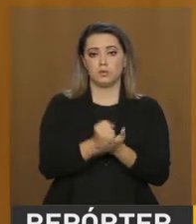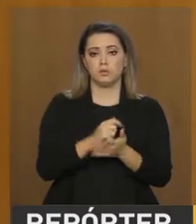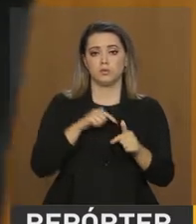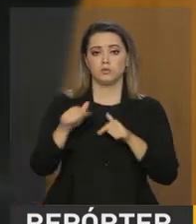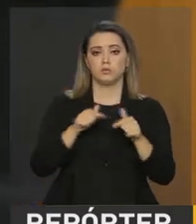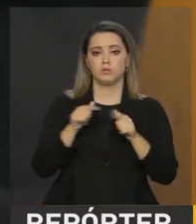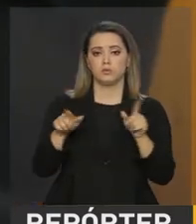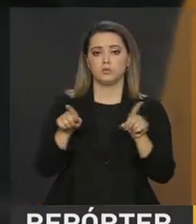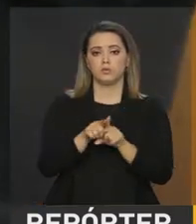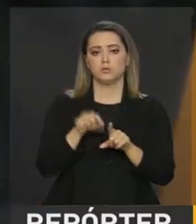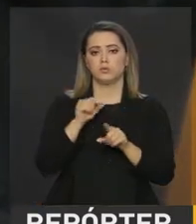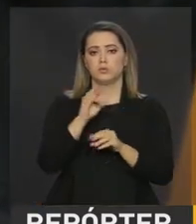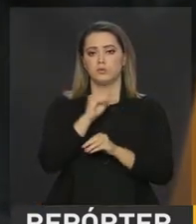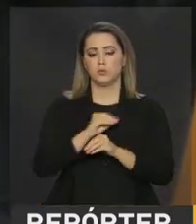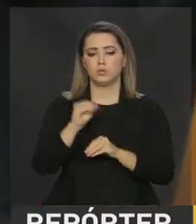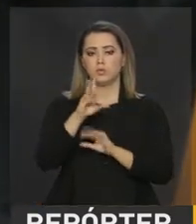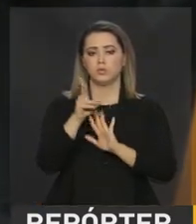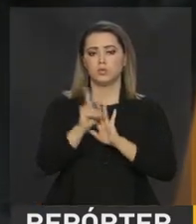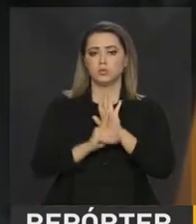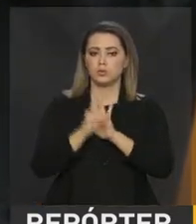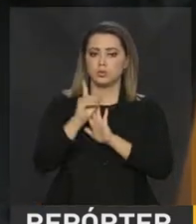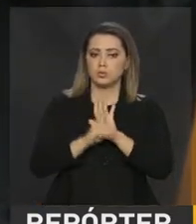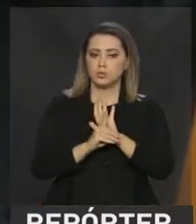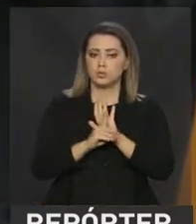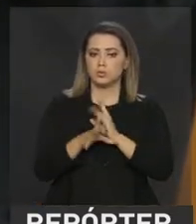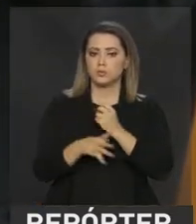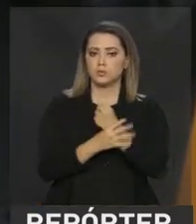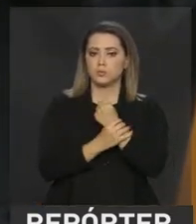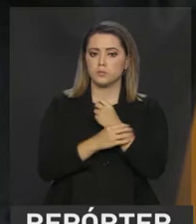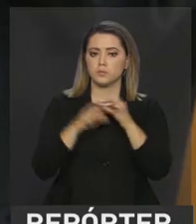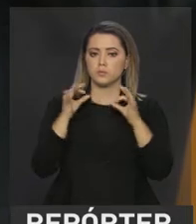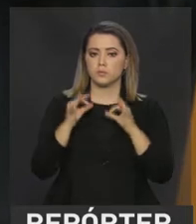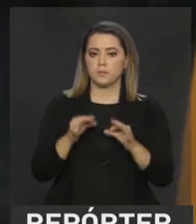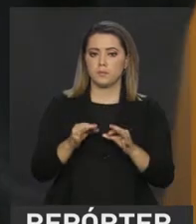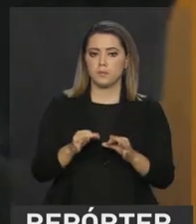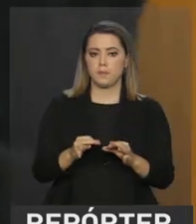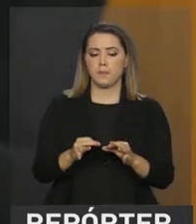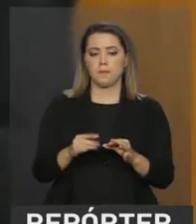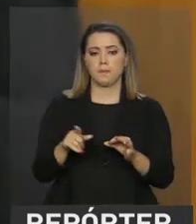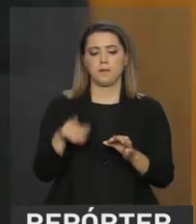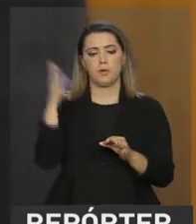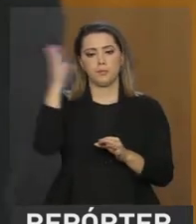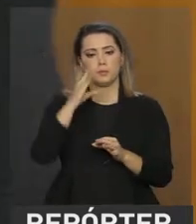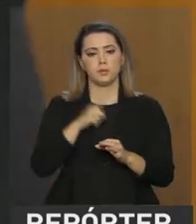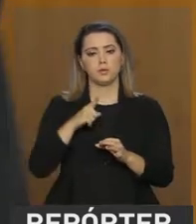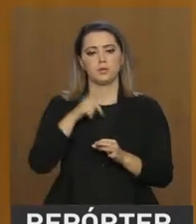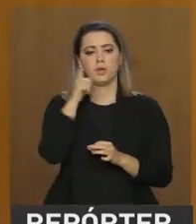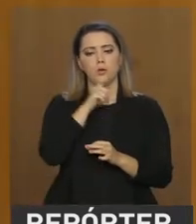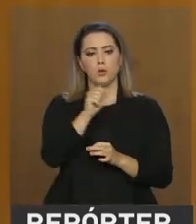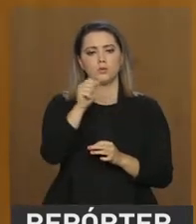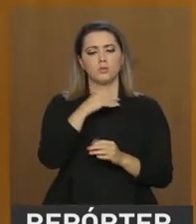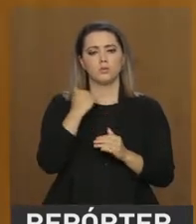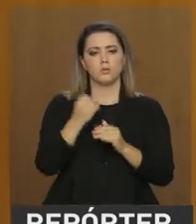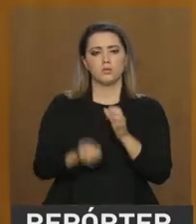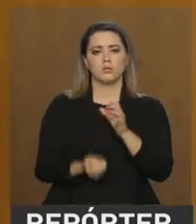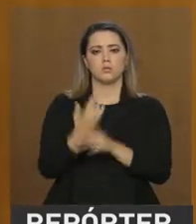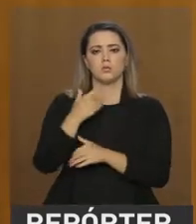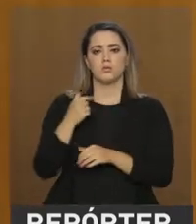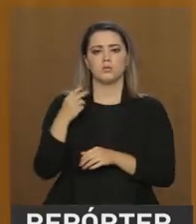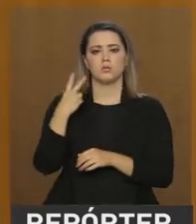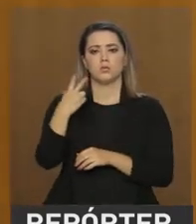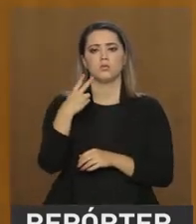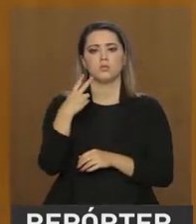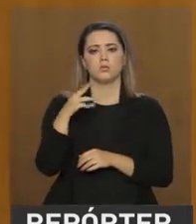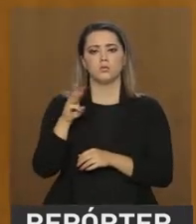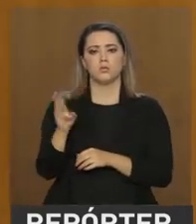trabalho preservando direitos com a segurança jurídica o brasil tem capacidade de gerar 2 milhões